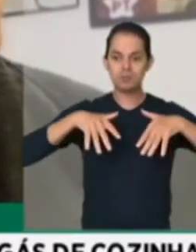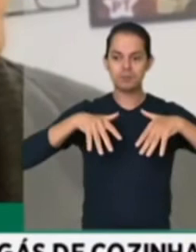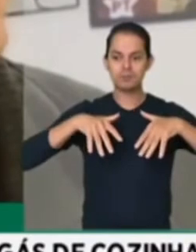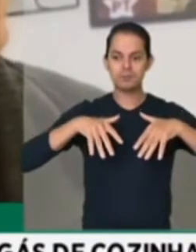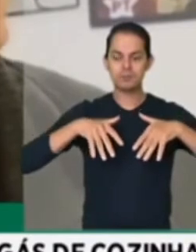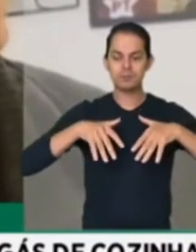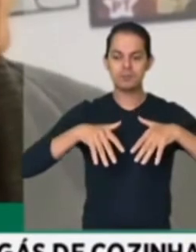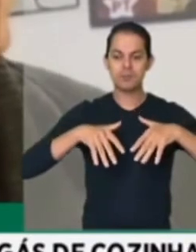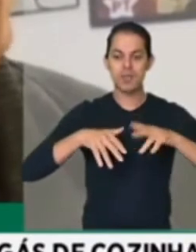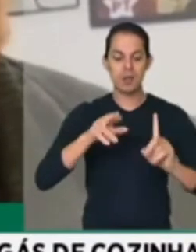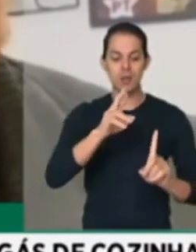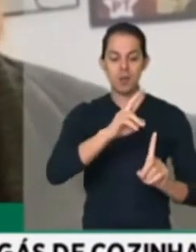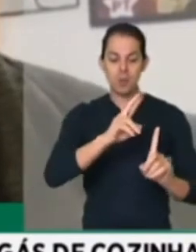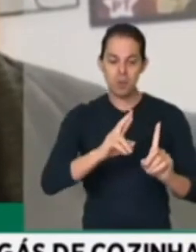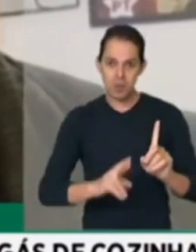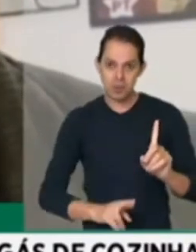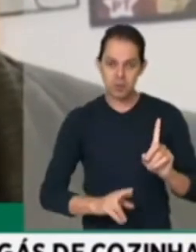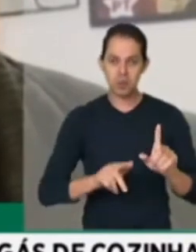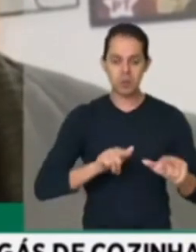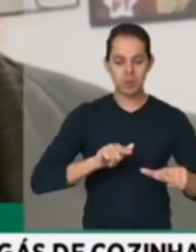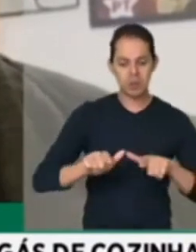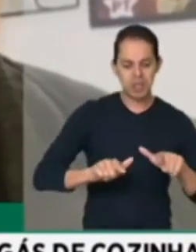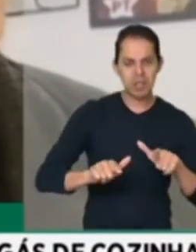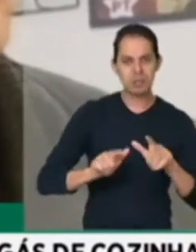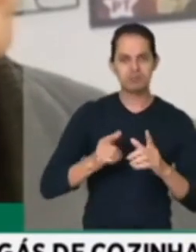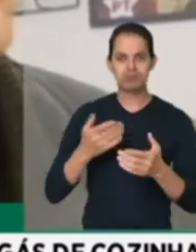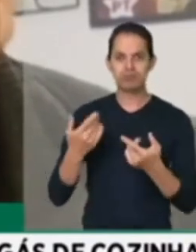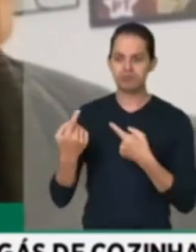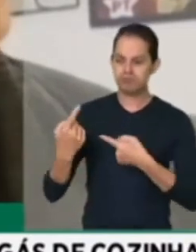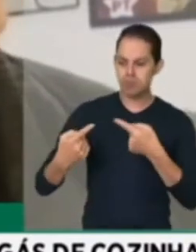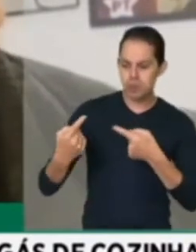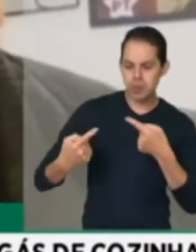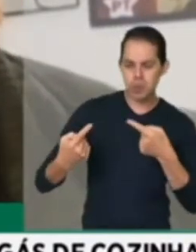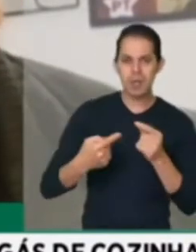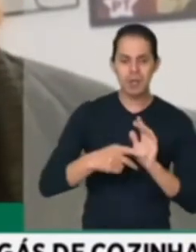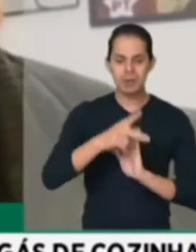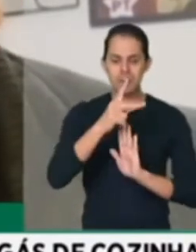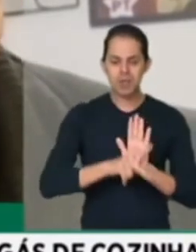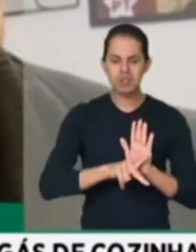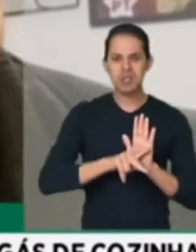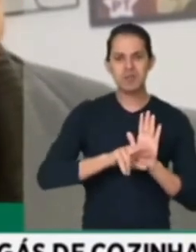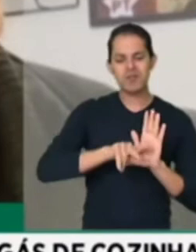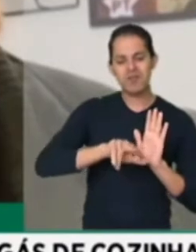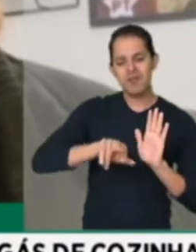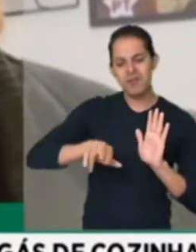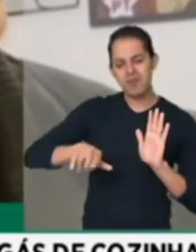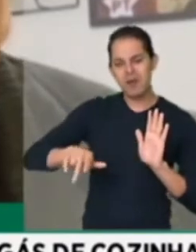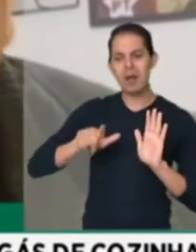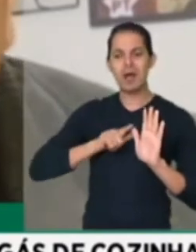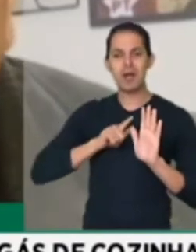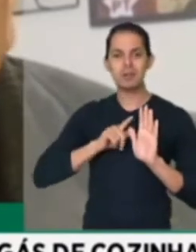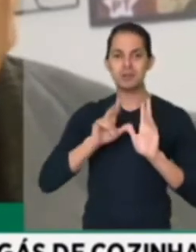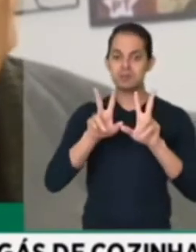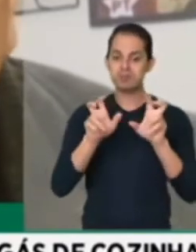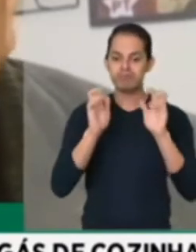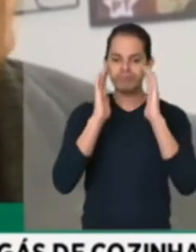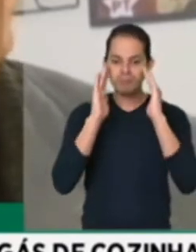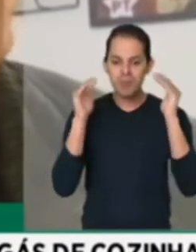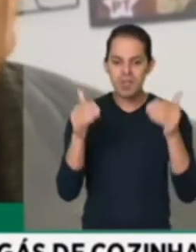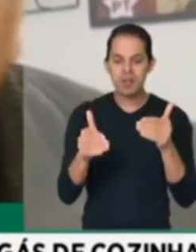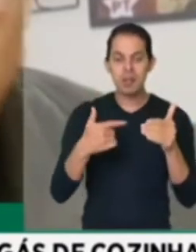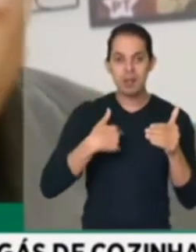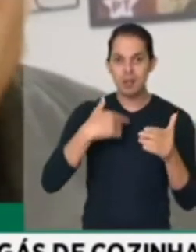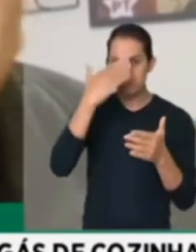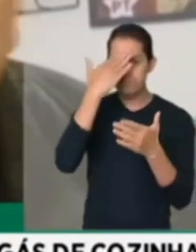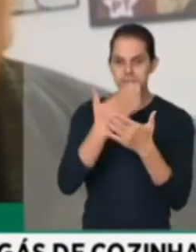uma relatoria, com trabalho, com debate. Existem vários projetos aí que tratam desse assunto e tenho certeza